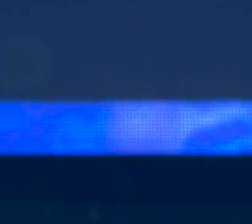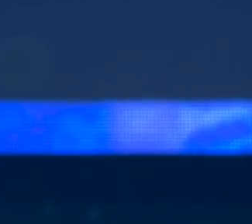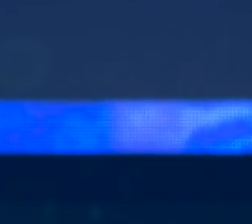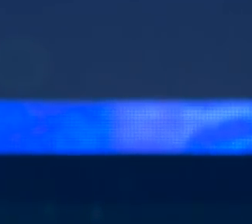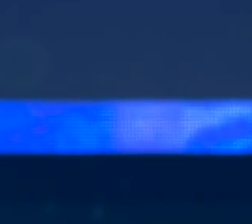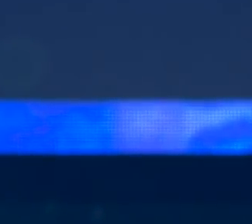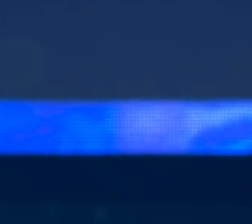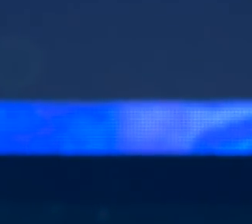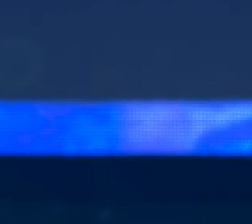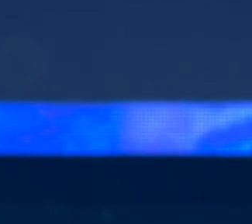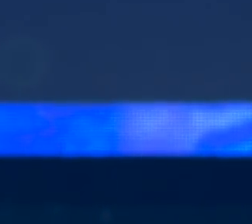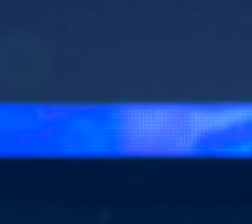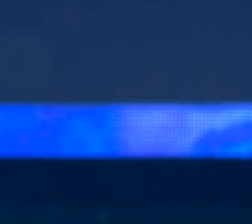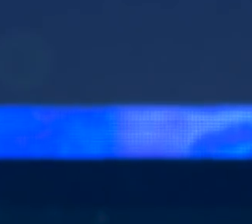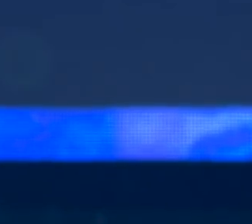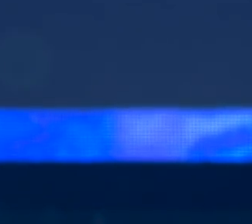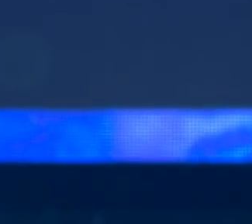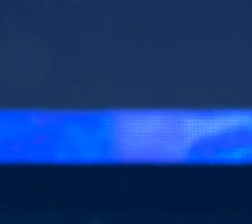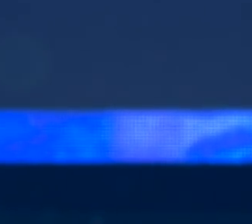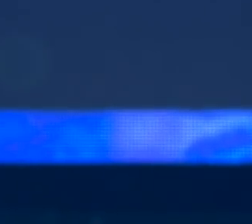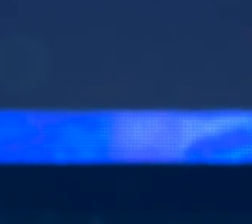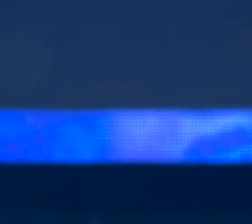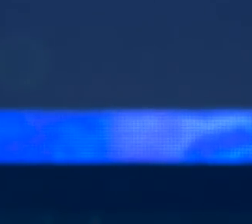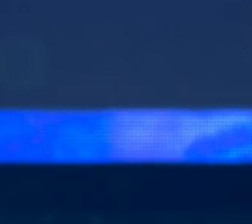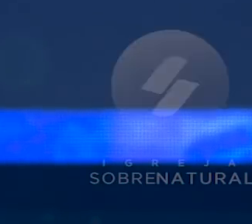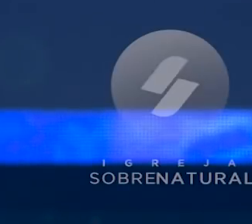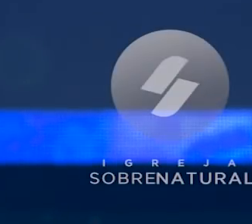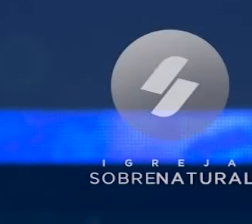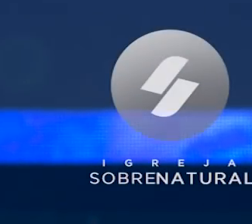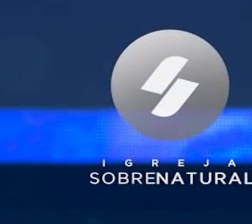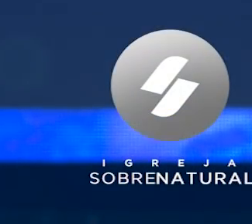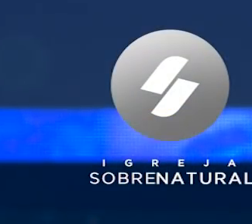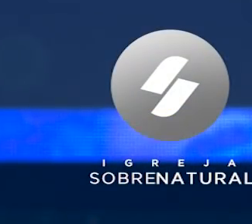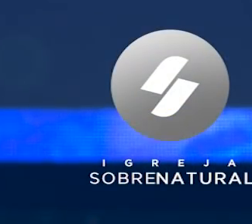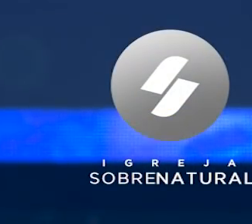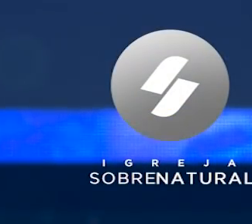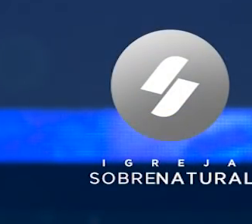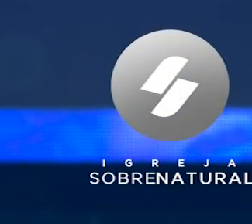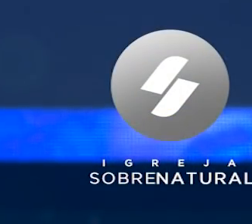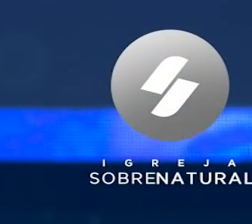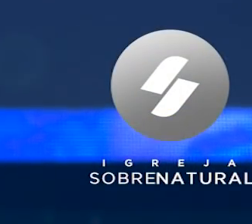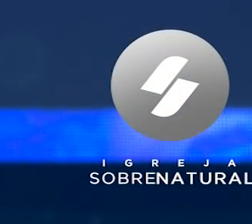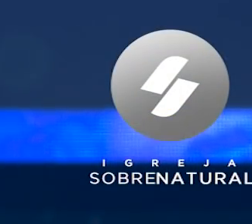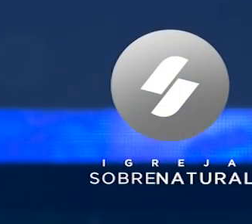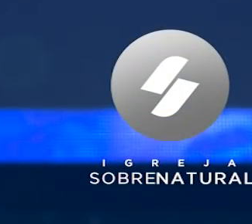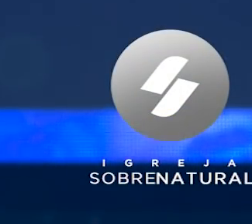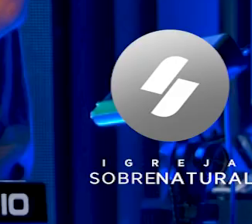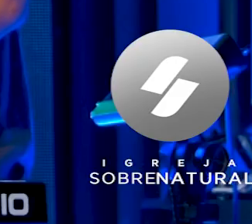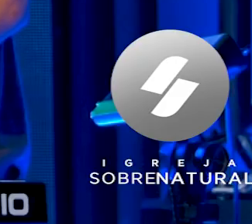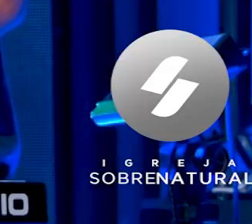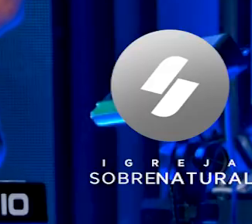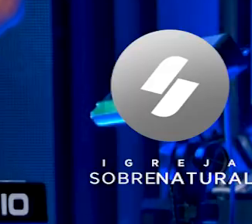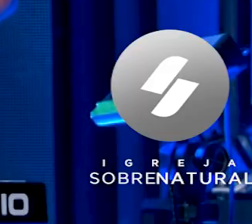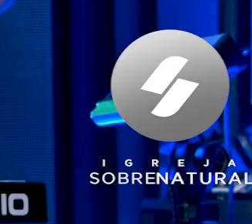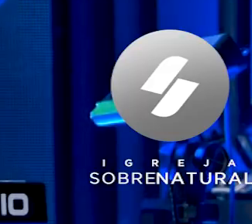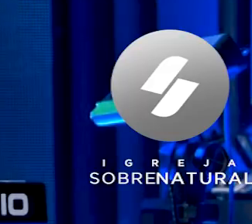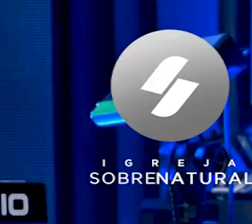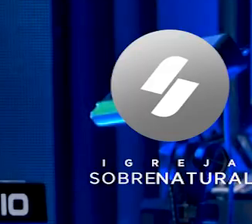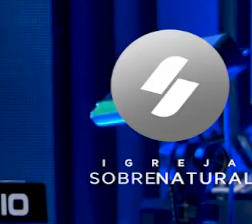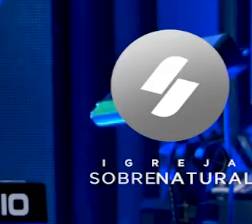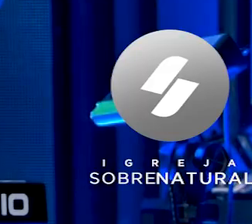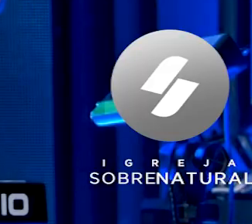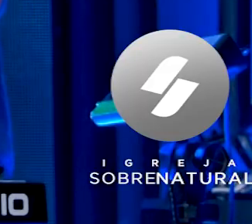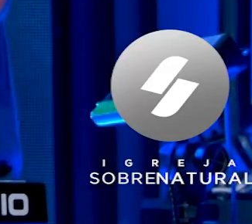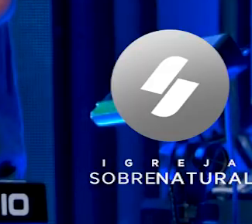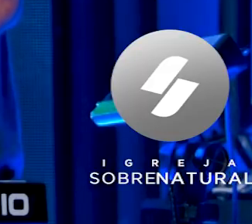e adorar o senhor começa a chamando tomasse chamando a presença dele mas sincronizando o nome dele ele é